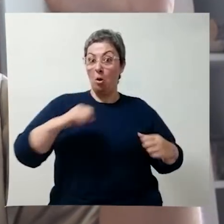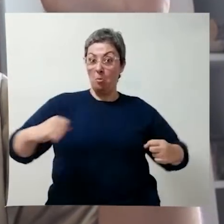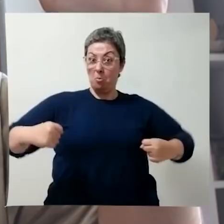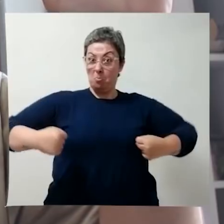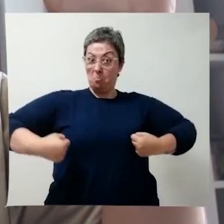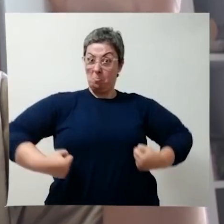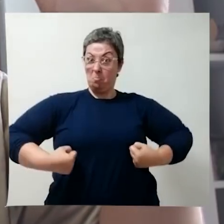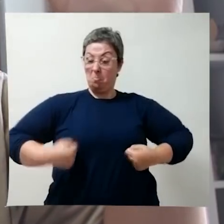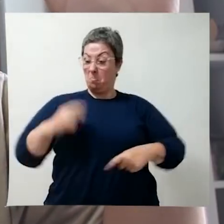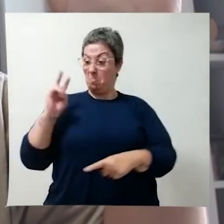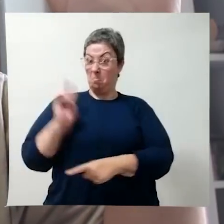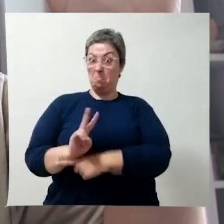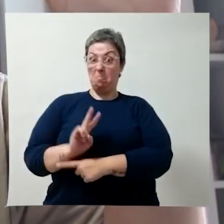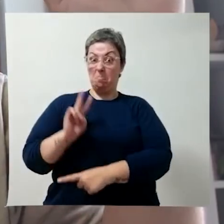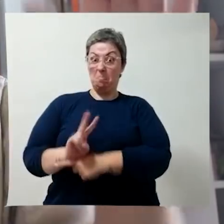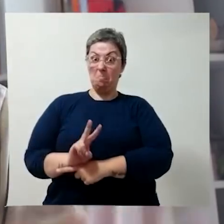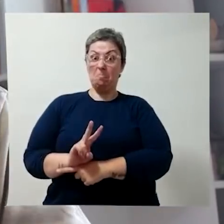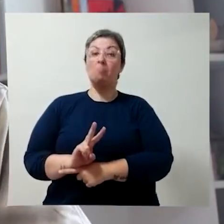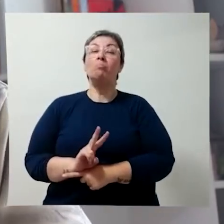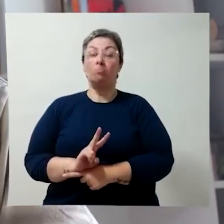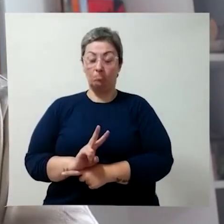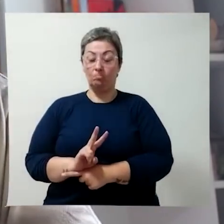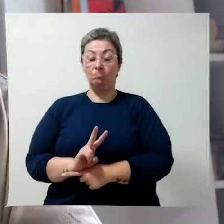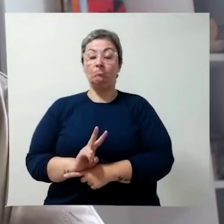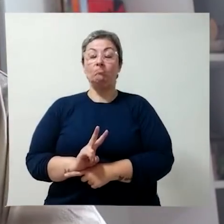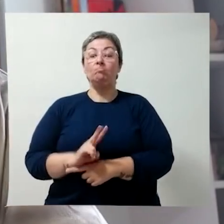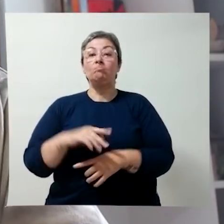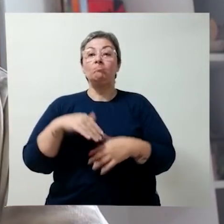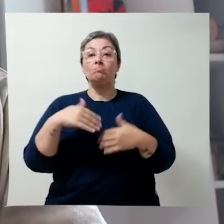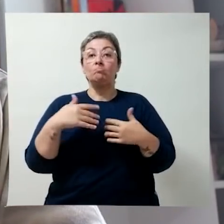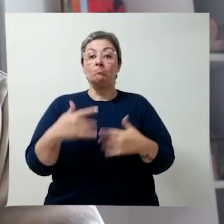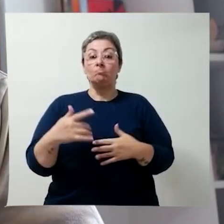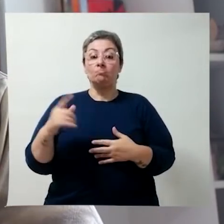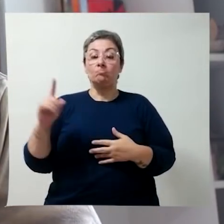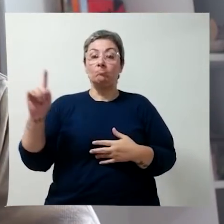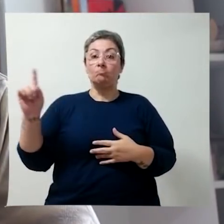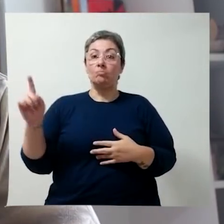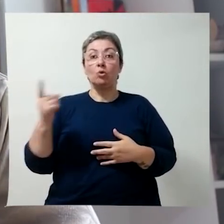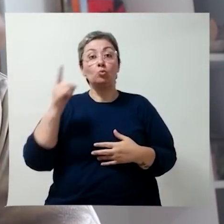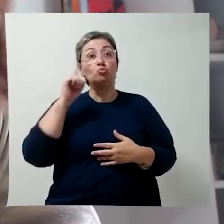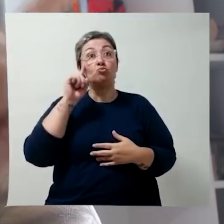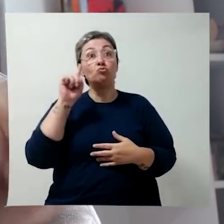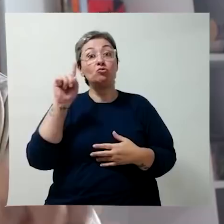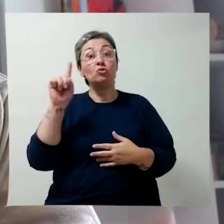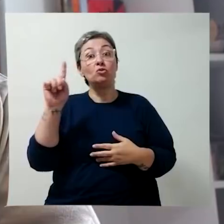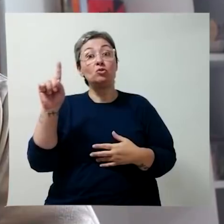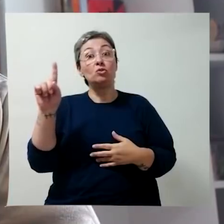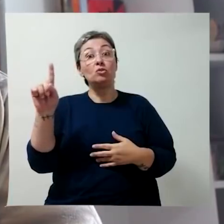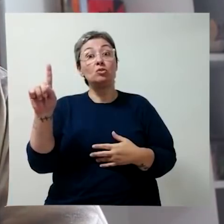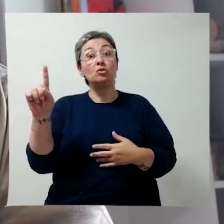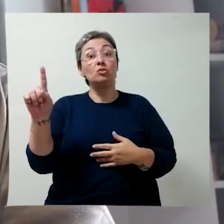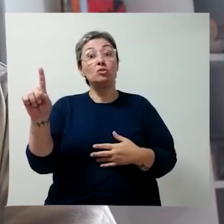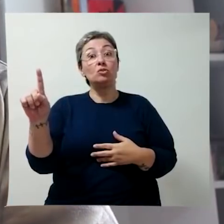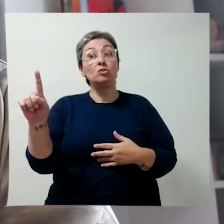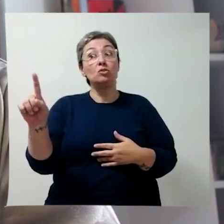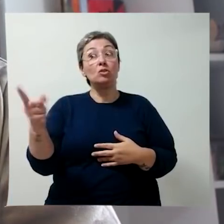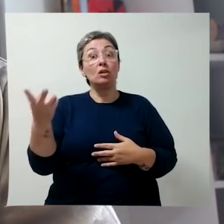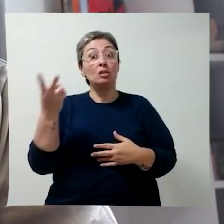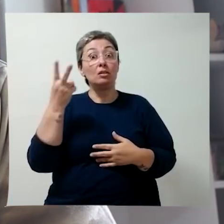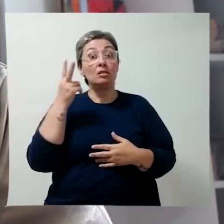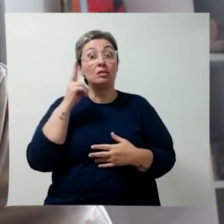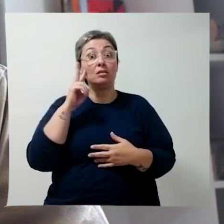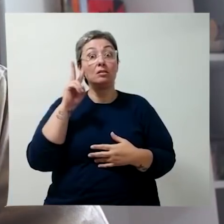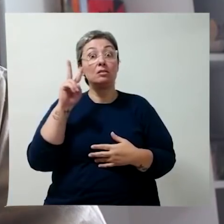porta, só para ficar de olho. Nisso, passou o primeiro dia. Passou